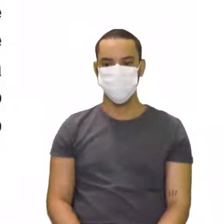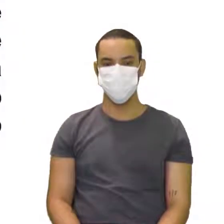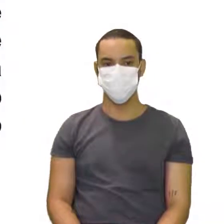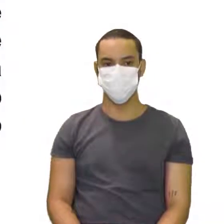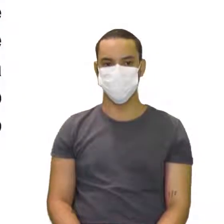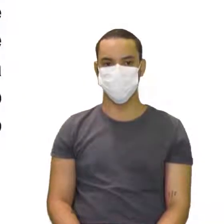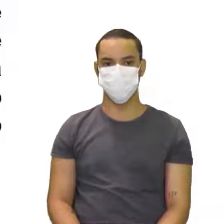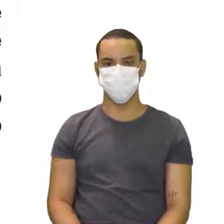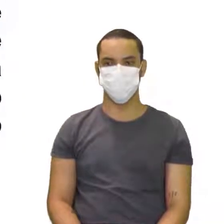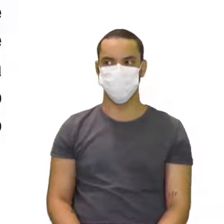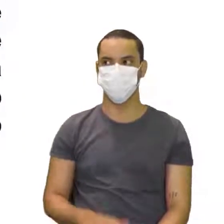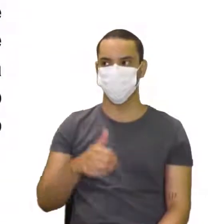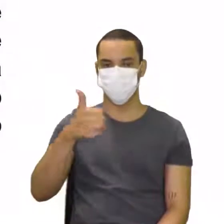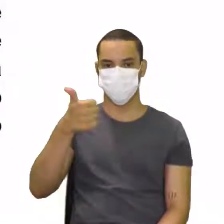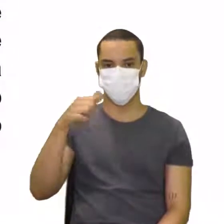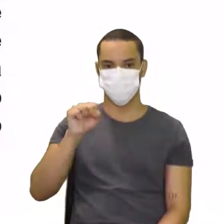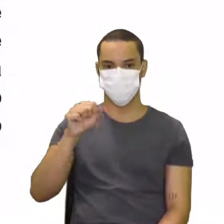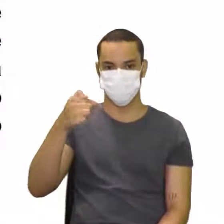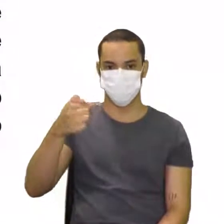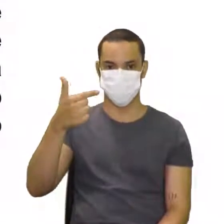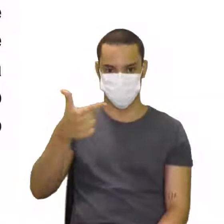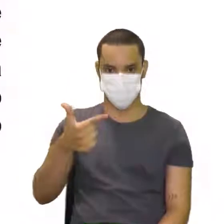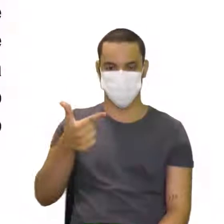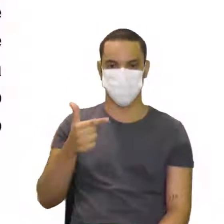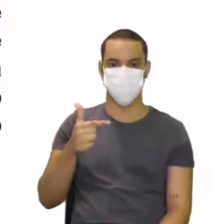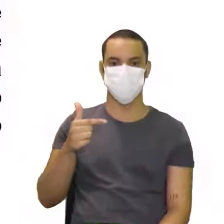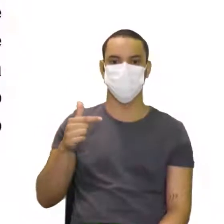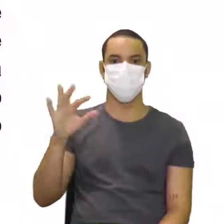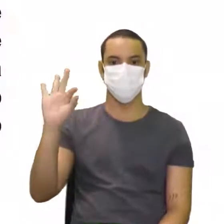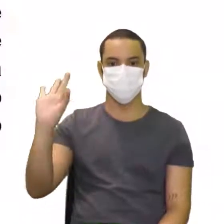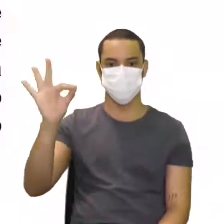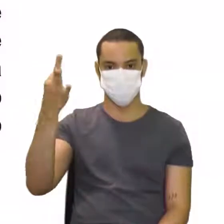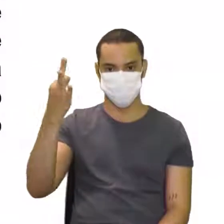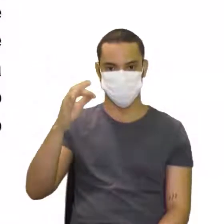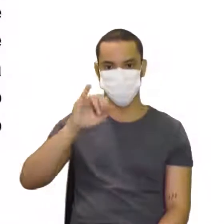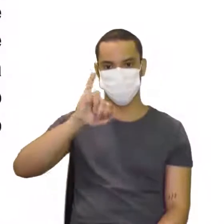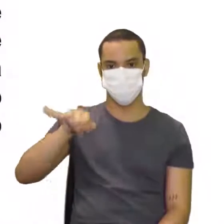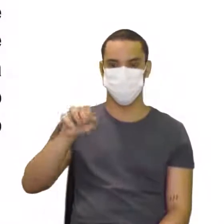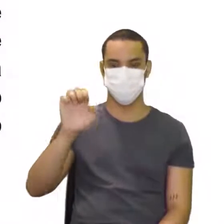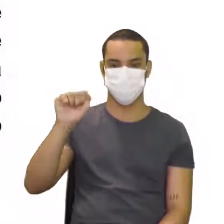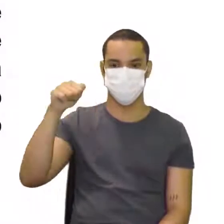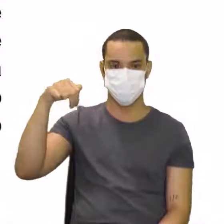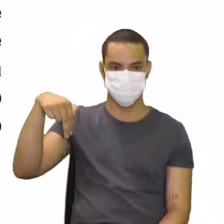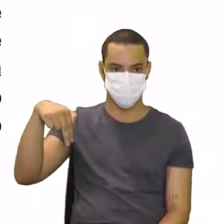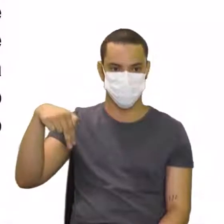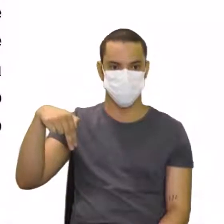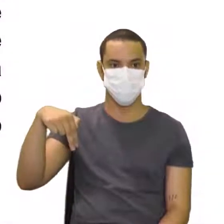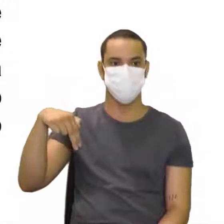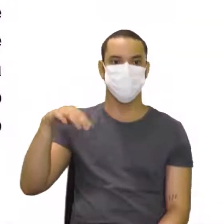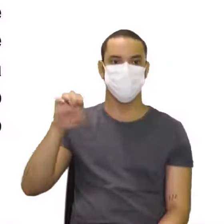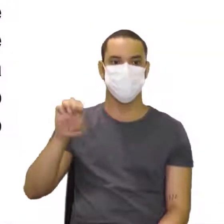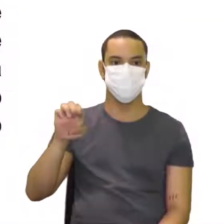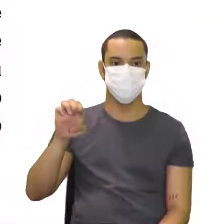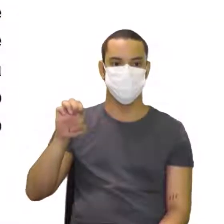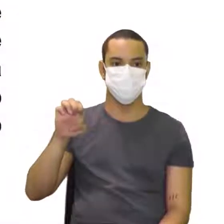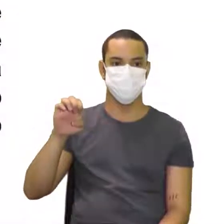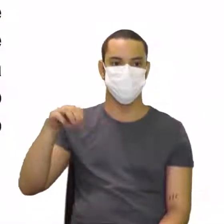Lá em 72, em 1872, o francês Jean-Maurice Émile